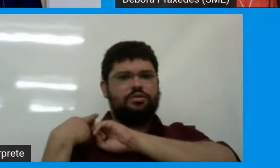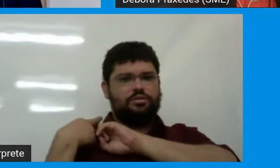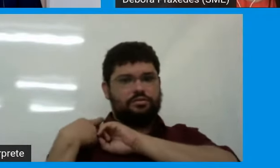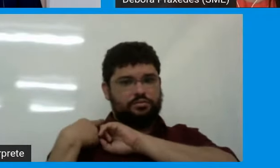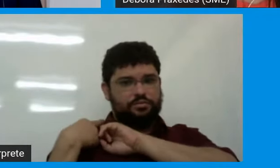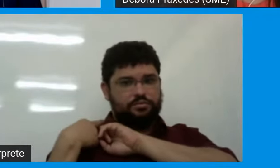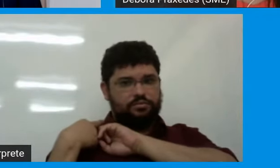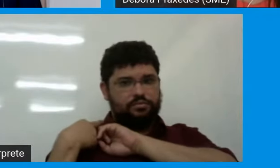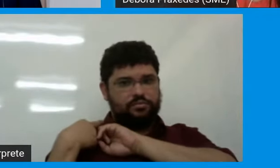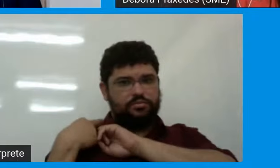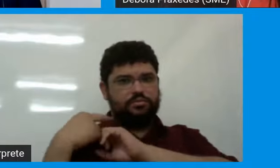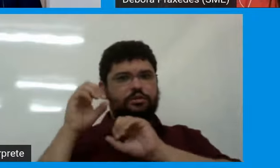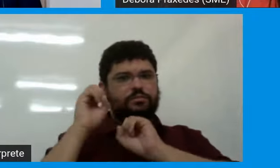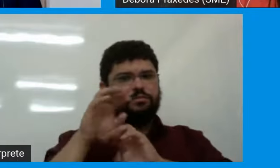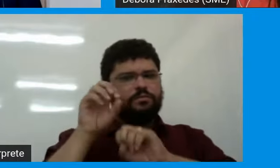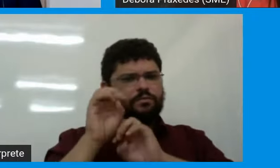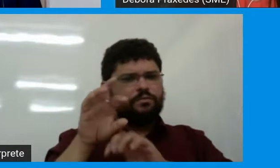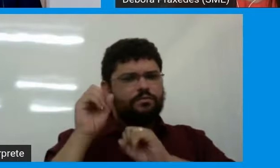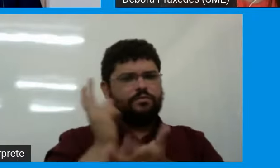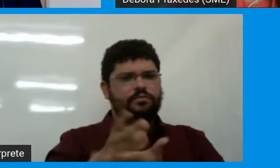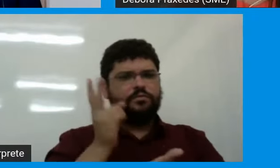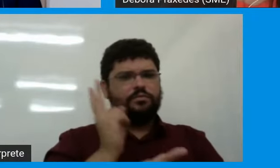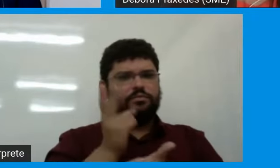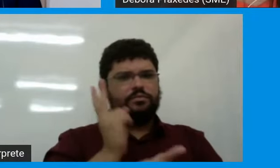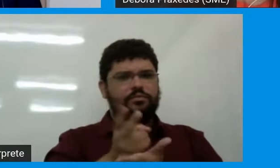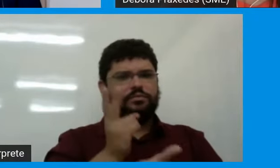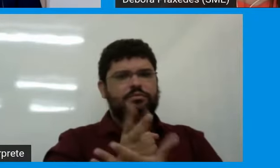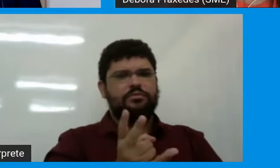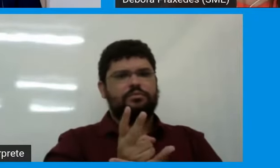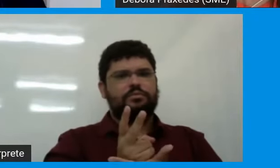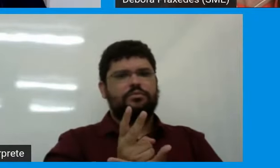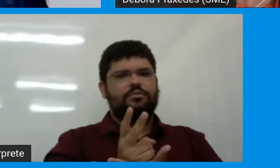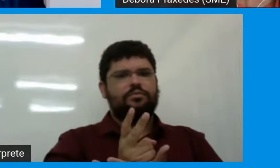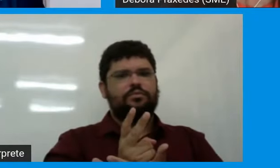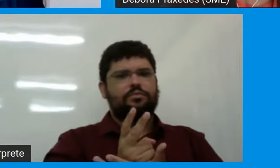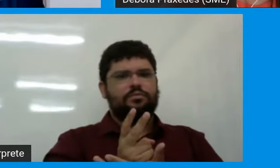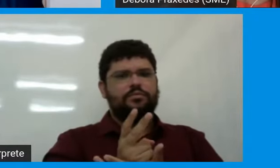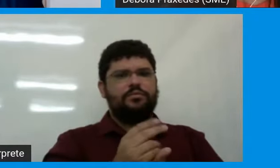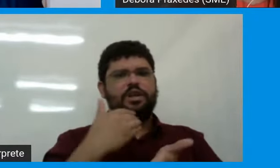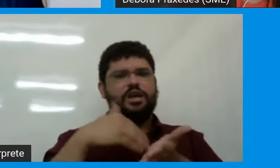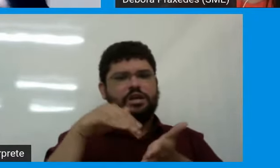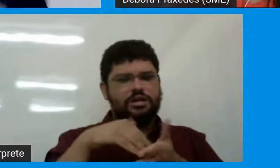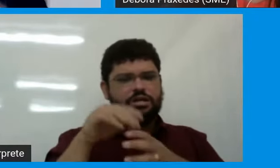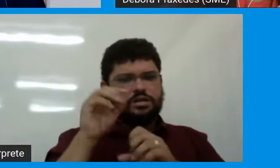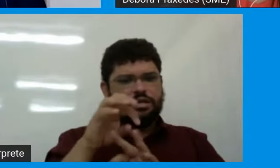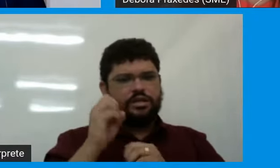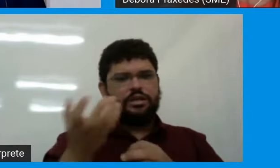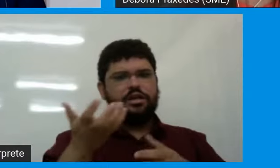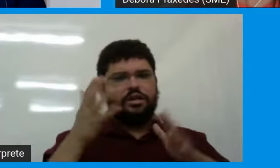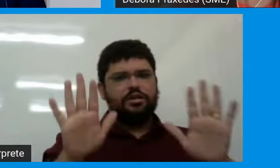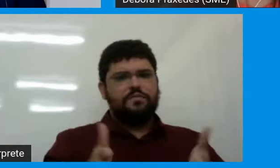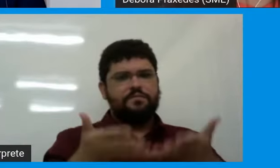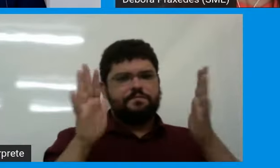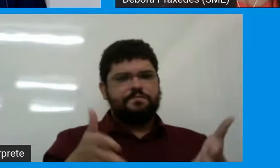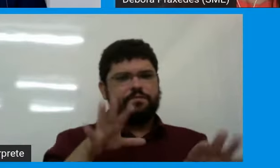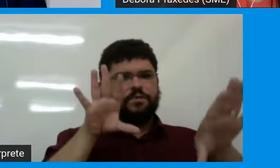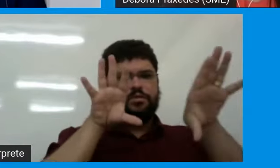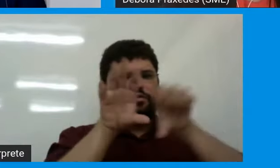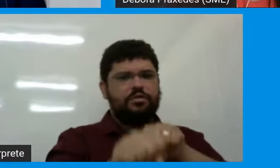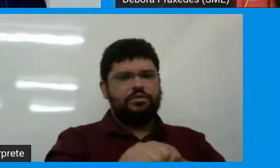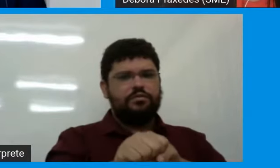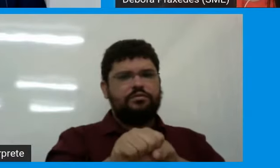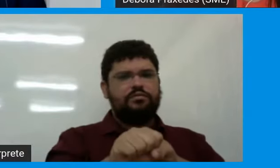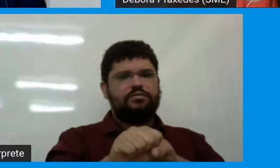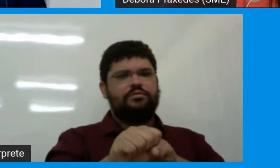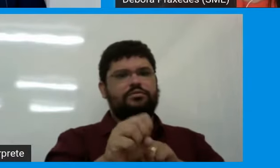formação continuada. Então, é sim um objetivo da gente de estar sempre promovendo outras formações virtuais